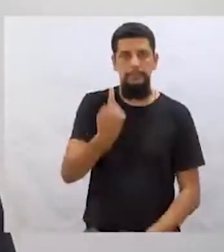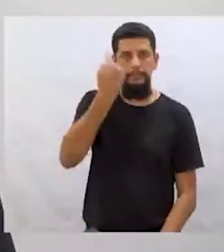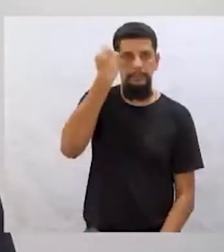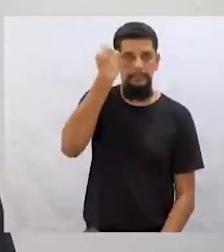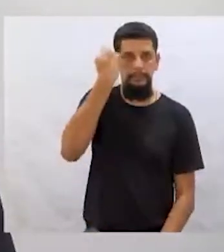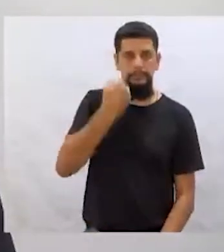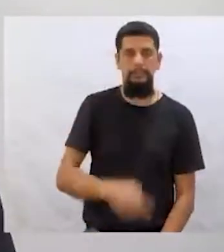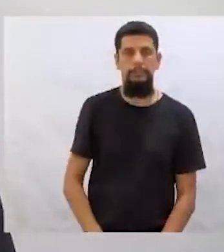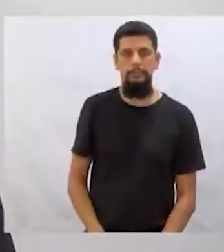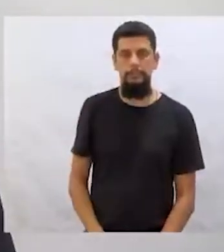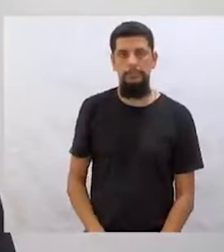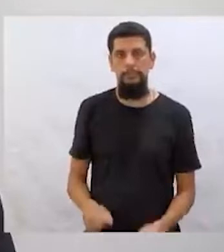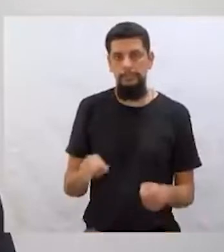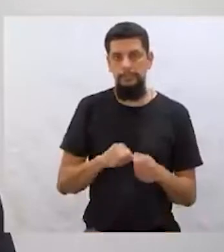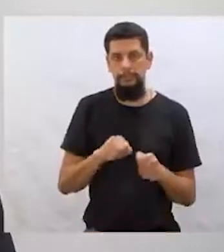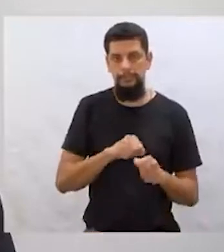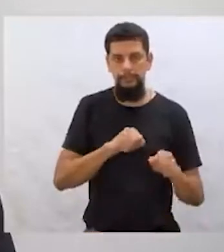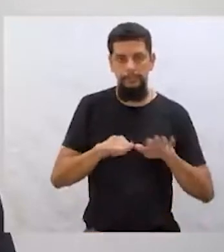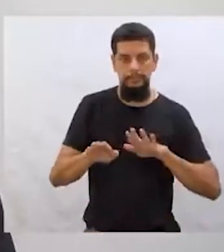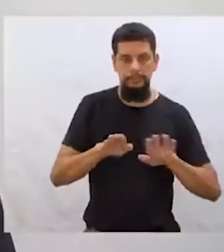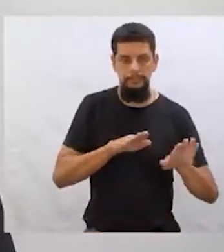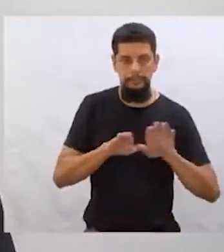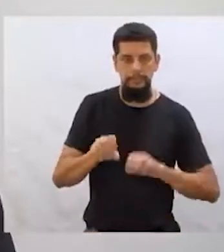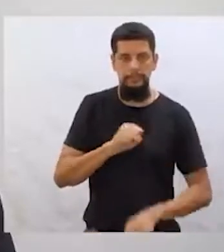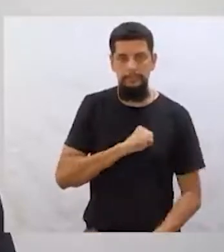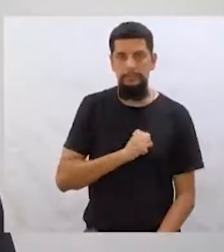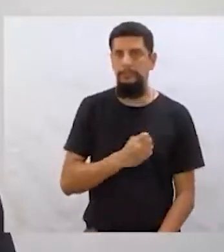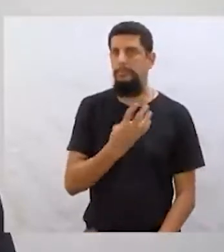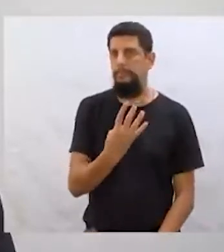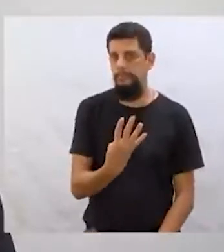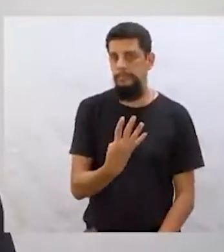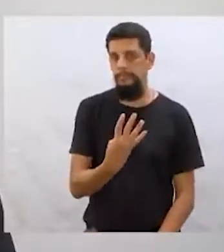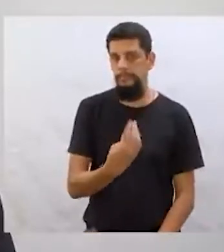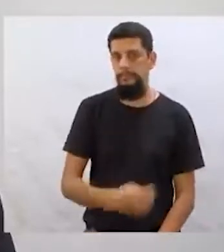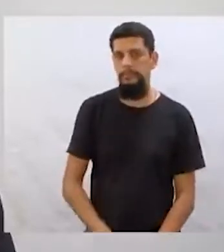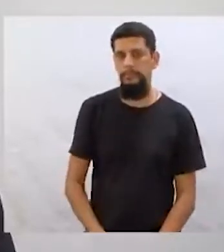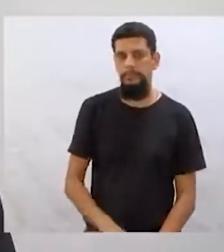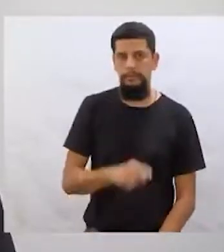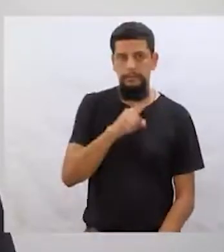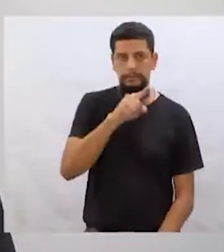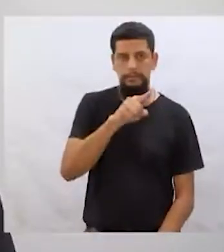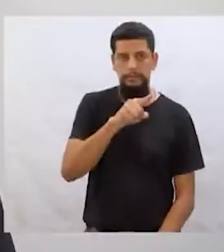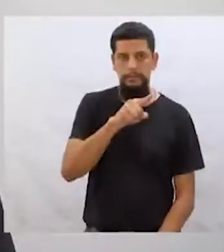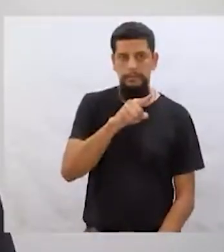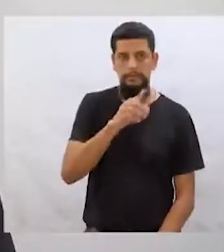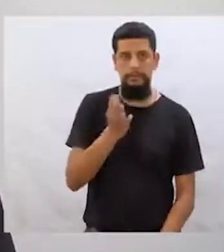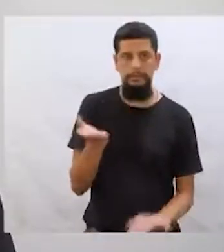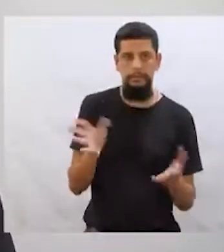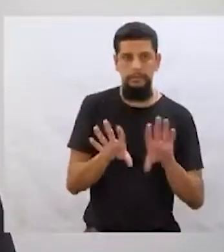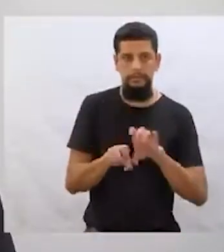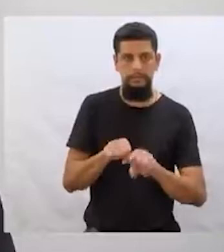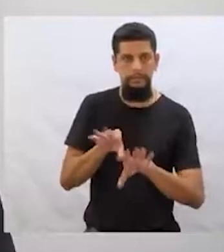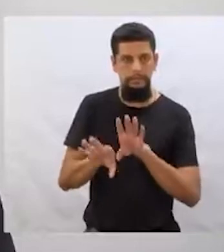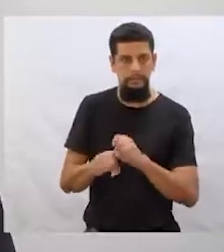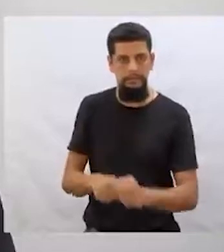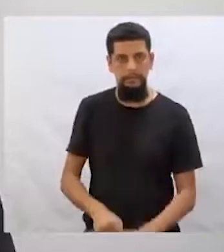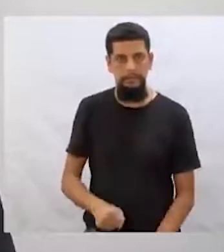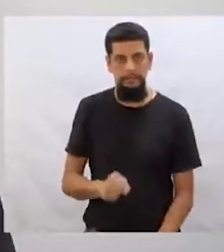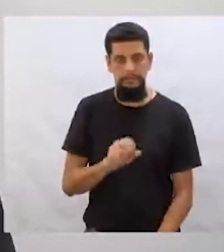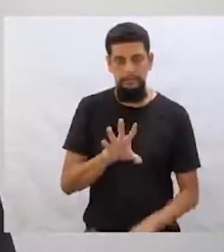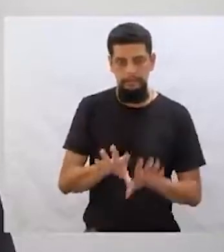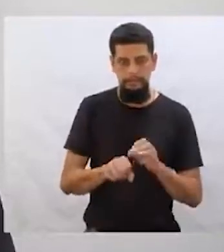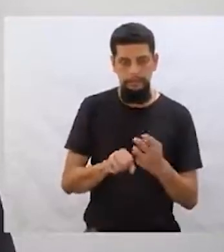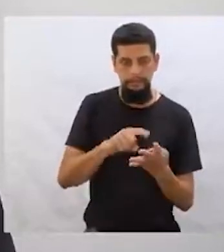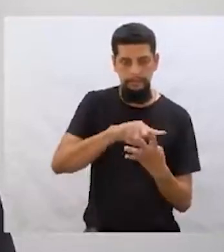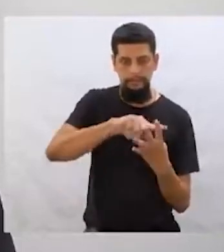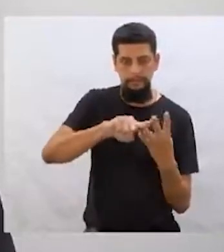nós aprendemos a fazer o traçado do número 4. E vamos pegar